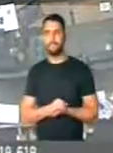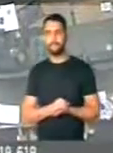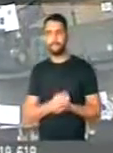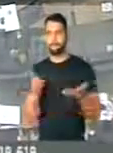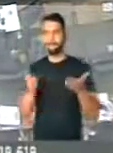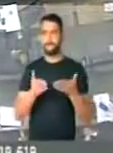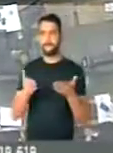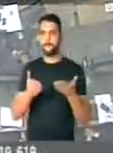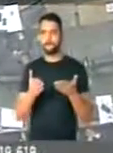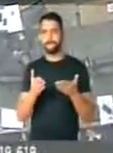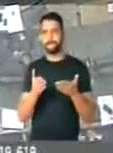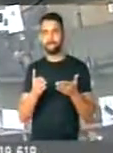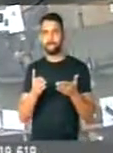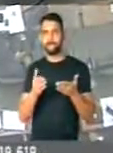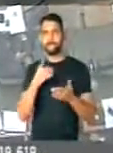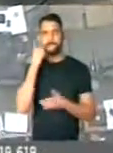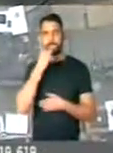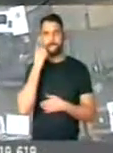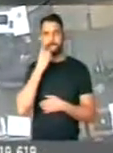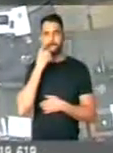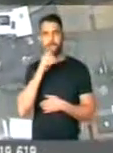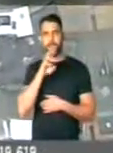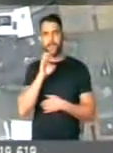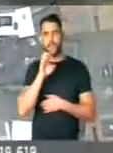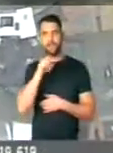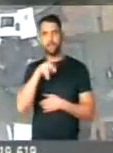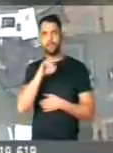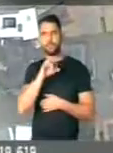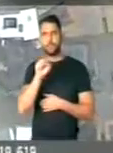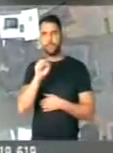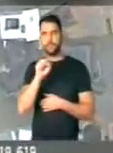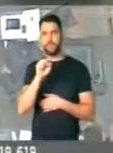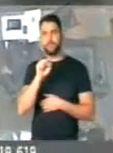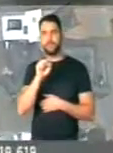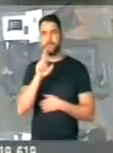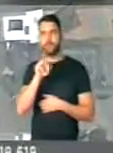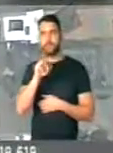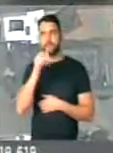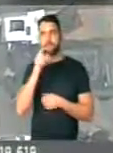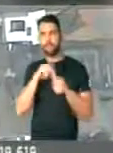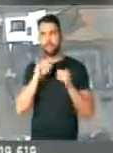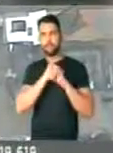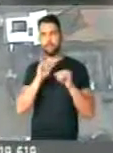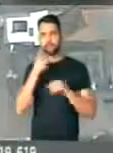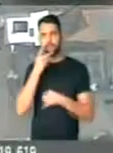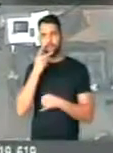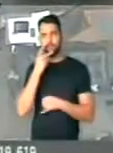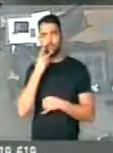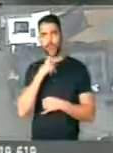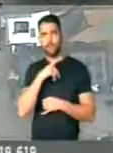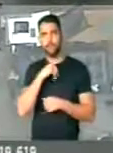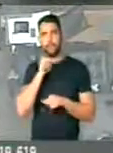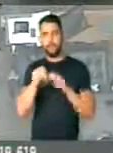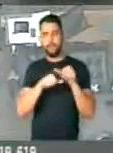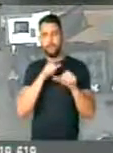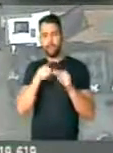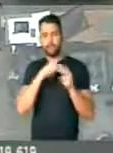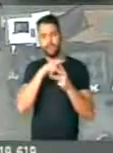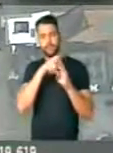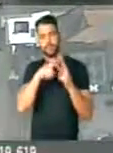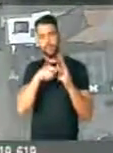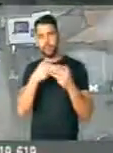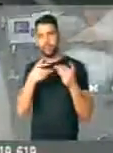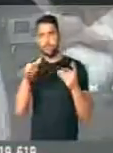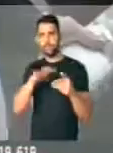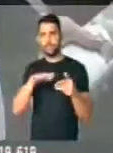E agora o deputado Edmilson Rodrigues faz seu breve comunicado. Para a reforma de 3